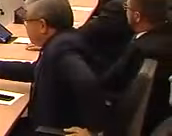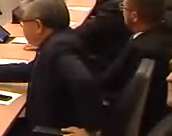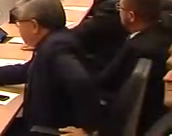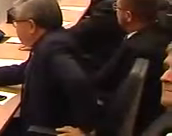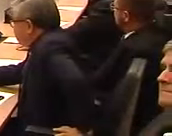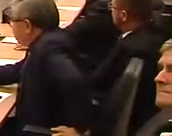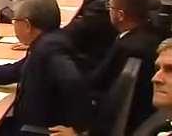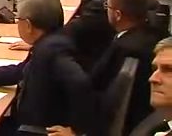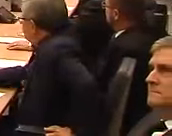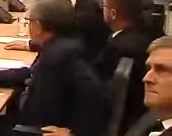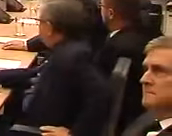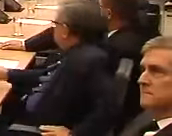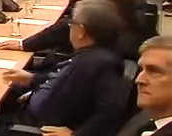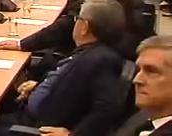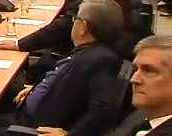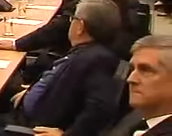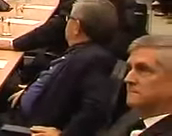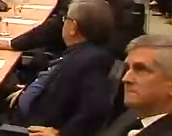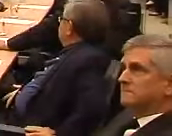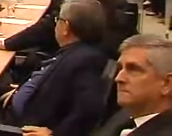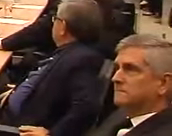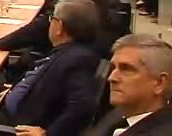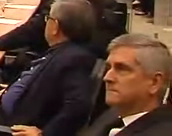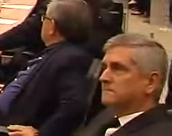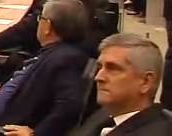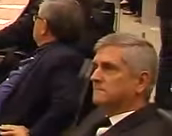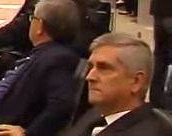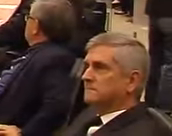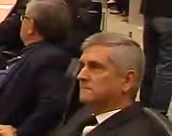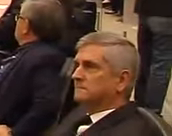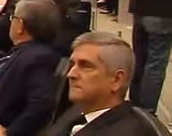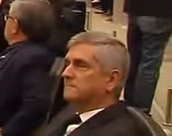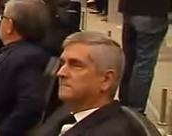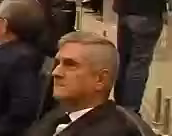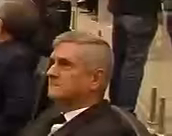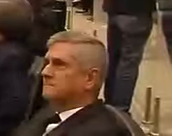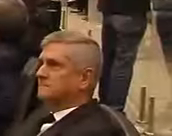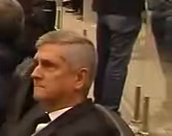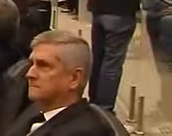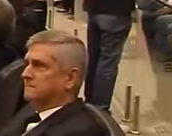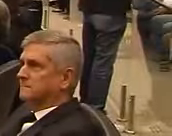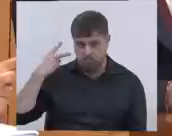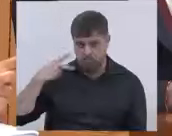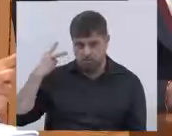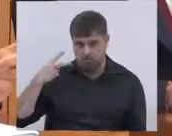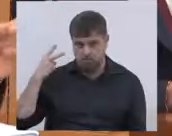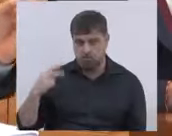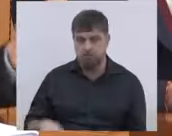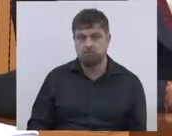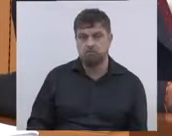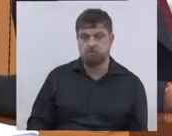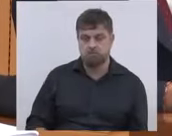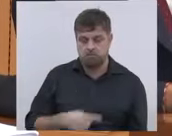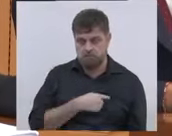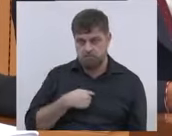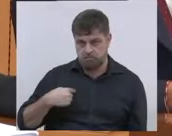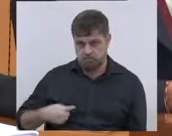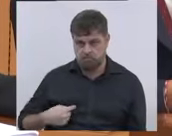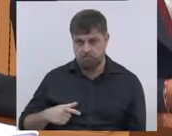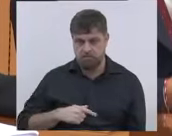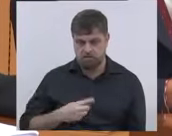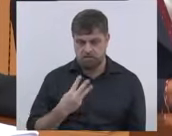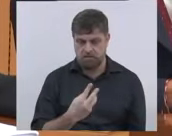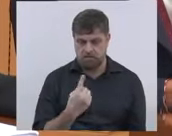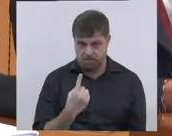vereador Carmo Luiz estava ausente e, por unanimidade, a comissão processante foi aberta. São 31 vereadores